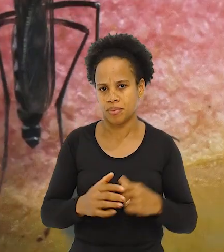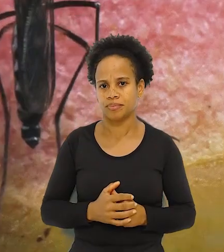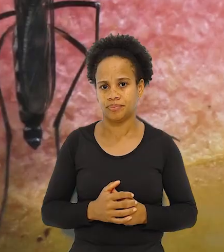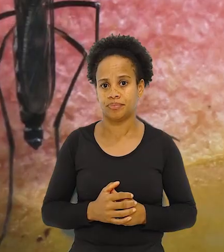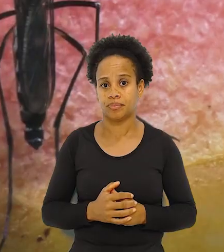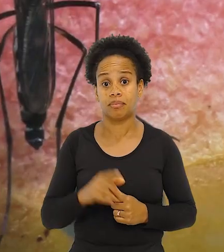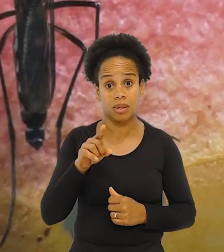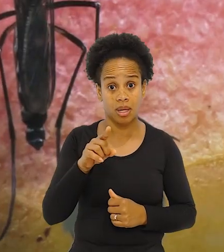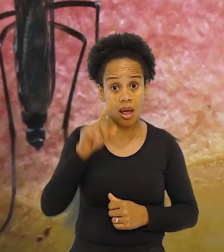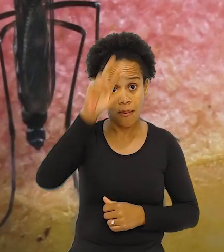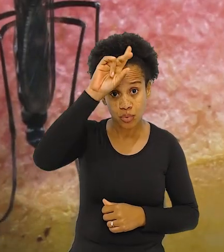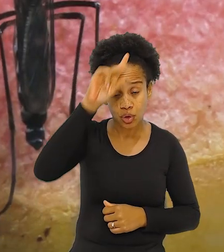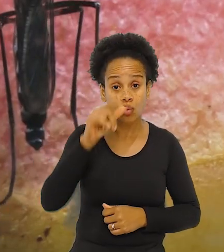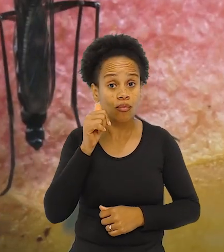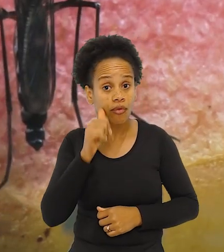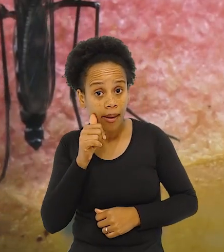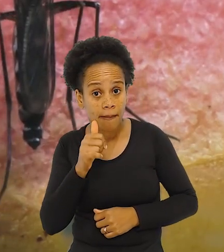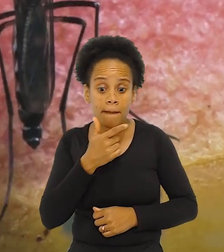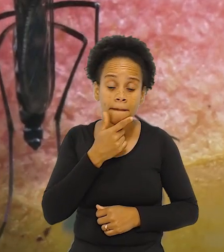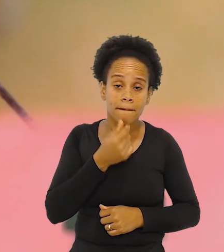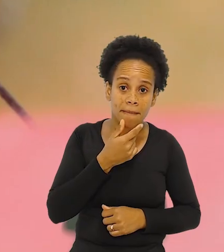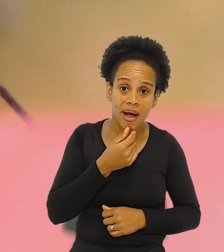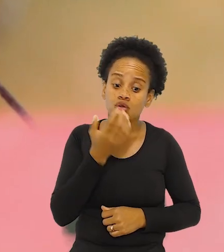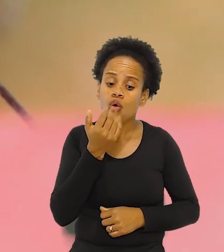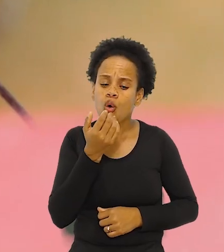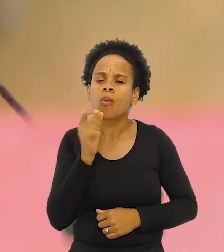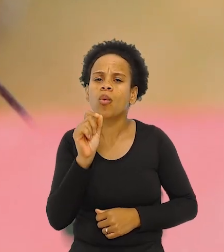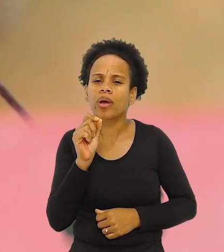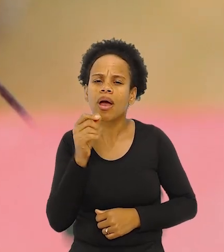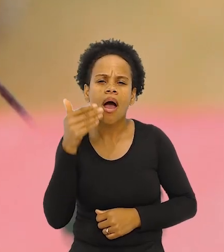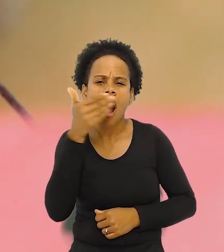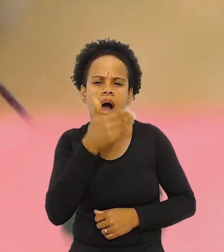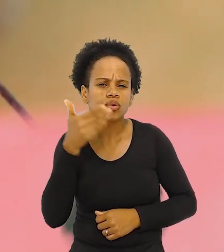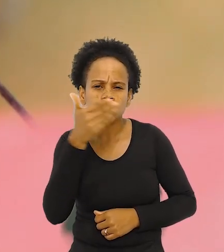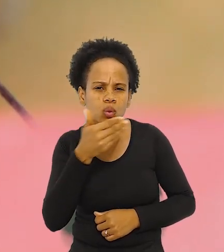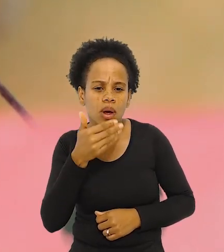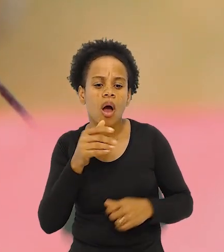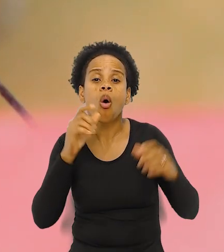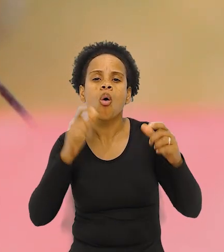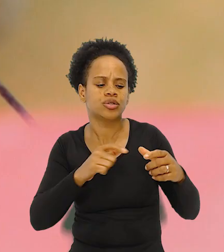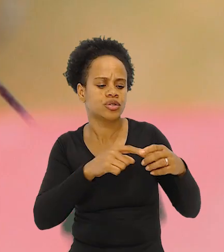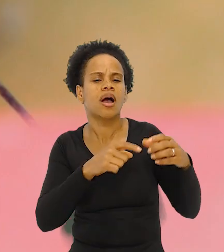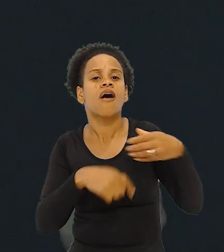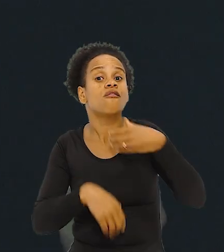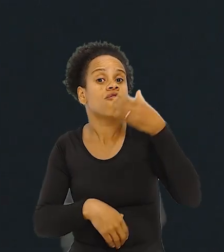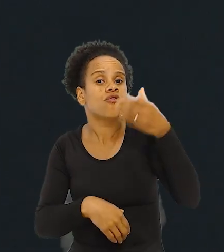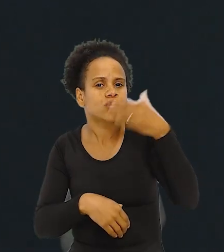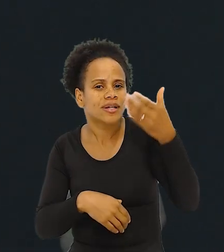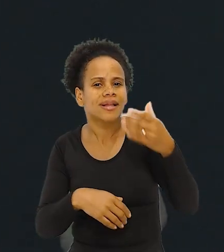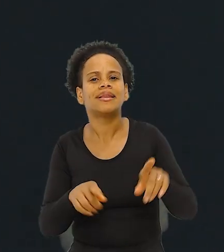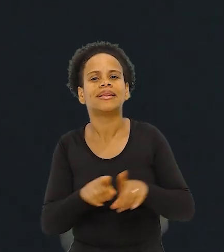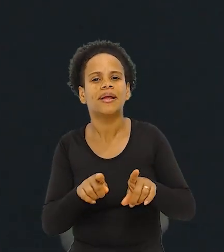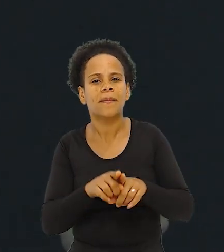Tanto os machos quanto as fêmeas se alimentam de açúcares presentes nas frutas e no néctar das